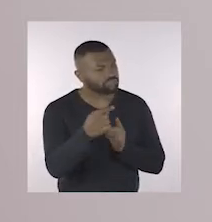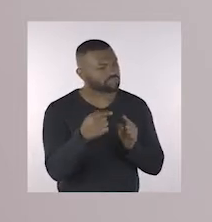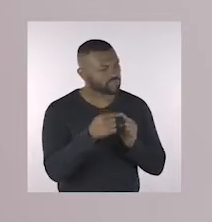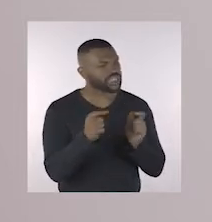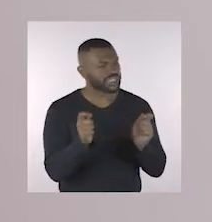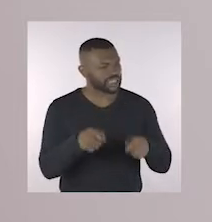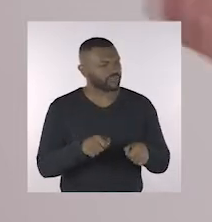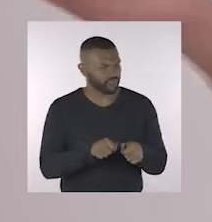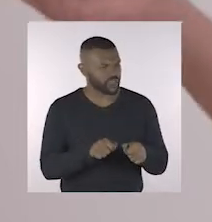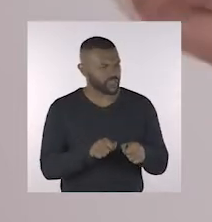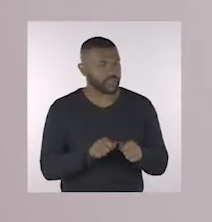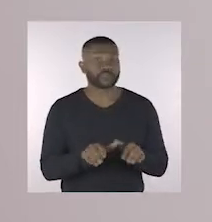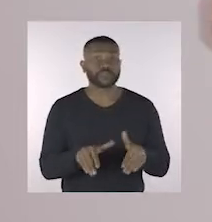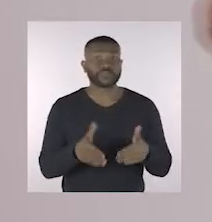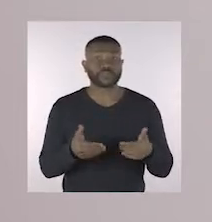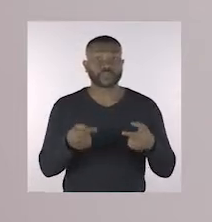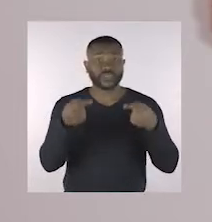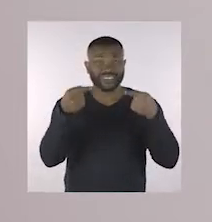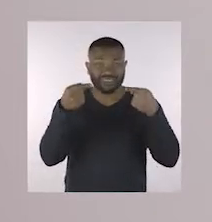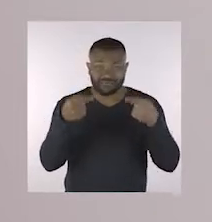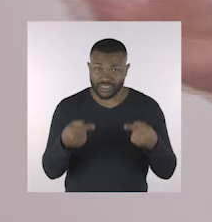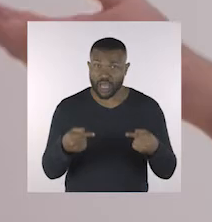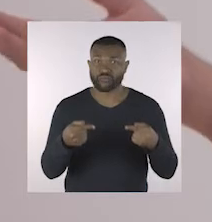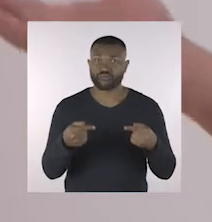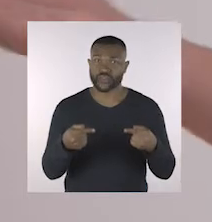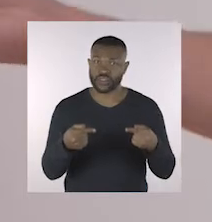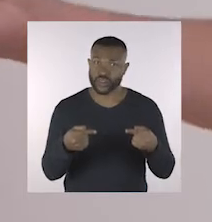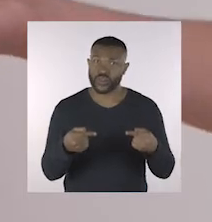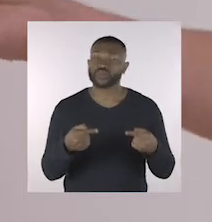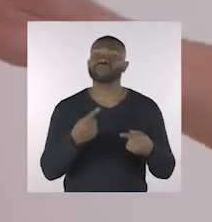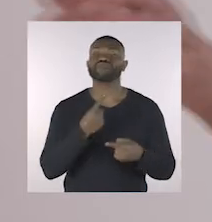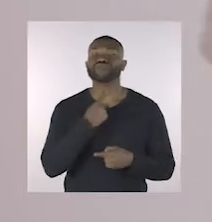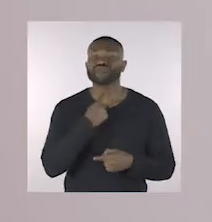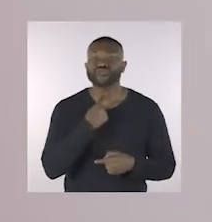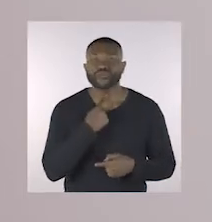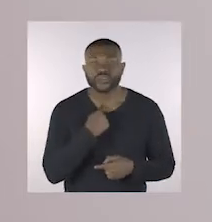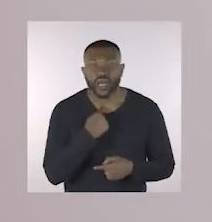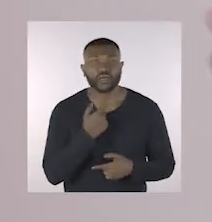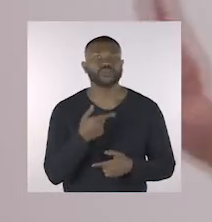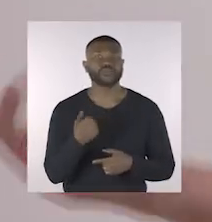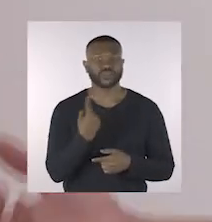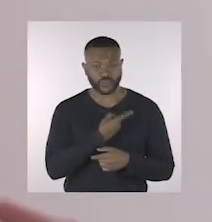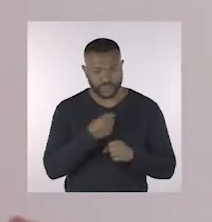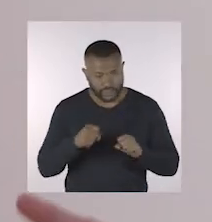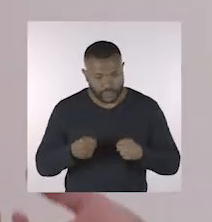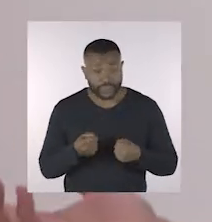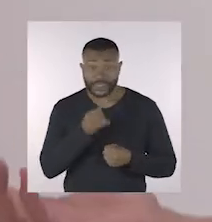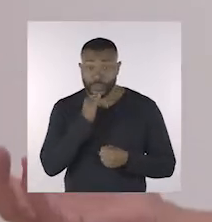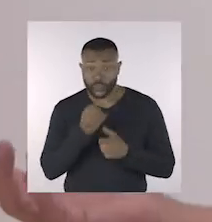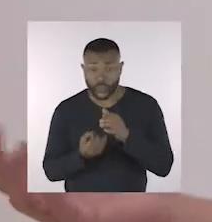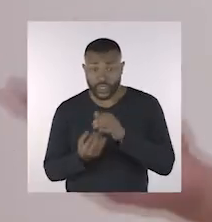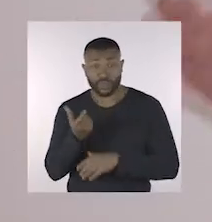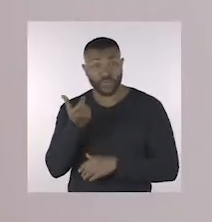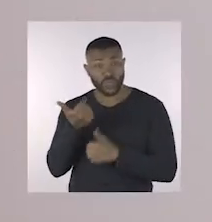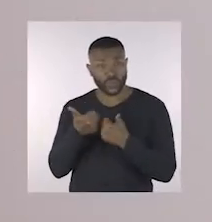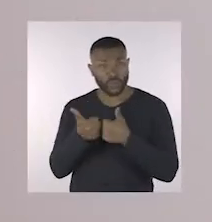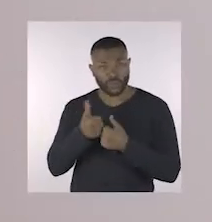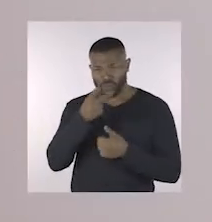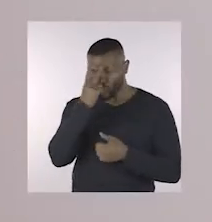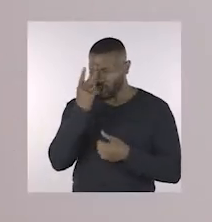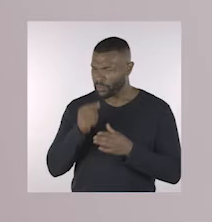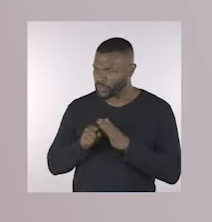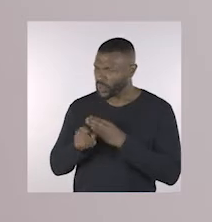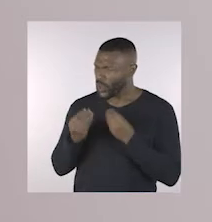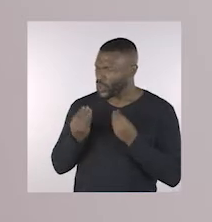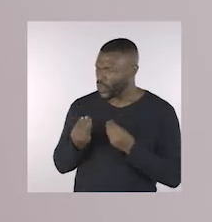que seja possível fazer então esse desafio se não fosse essa vontade nós nunca teríamos feito o bilhete único porque eu